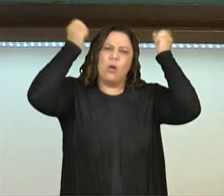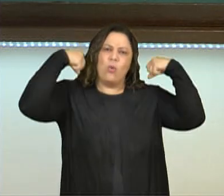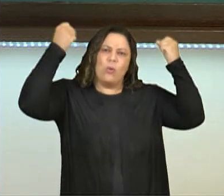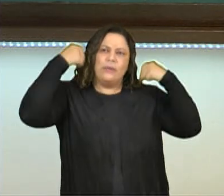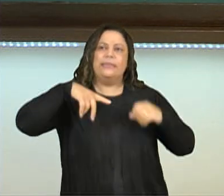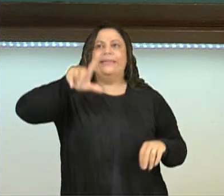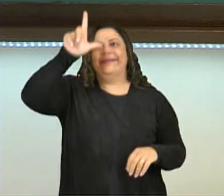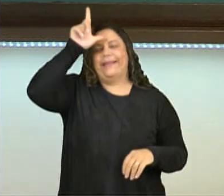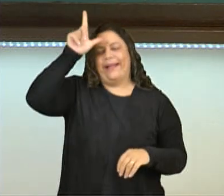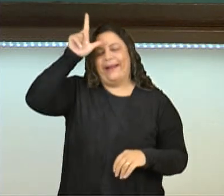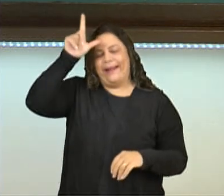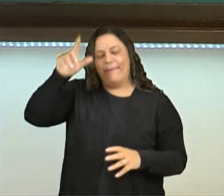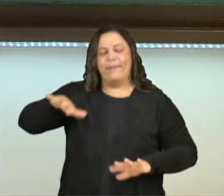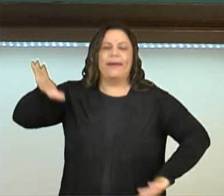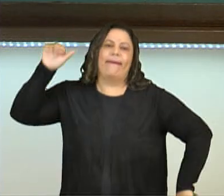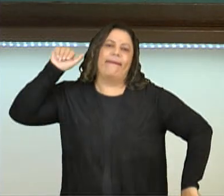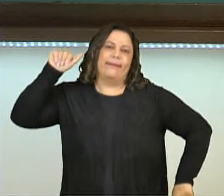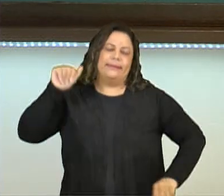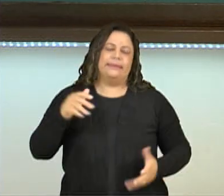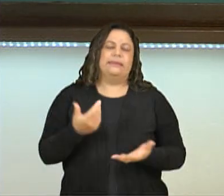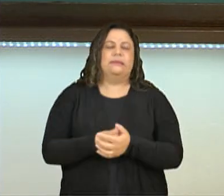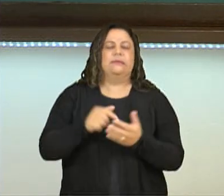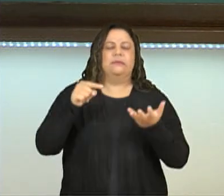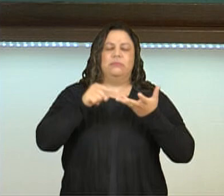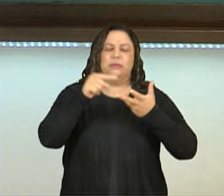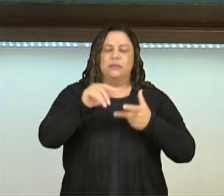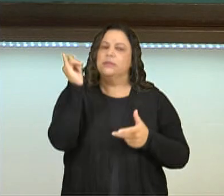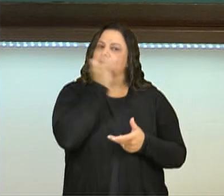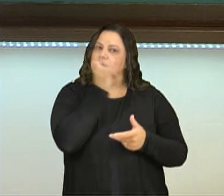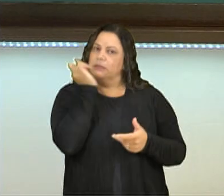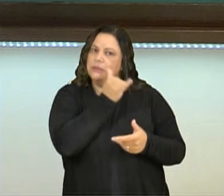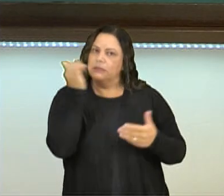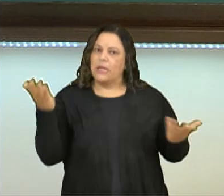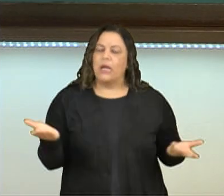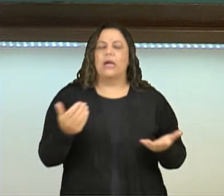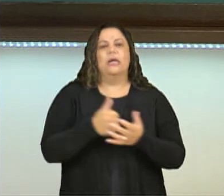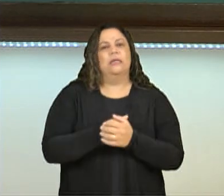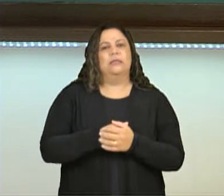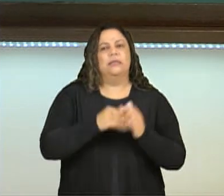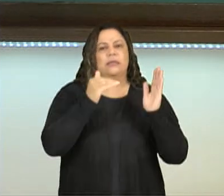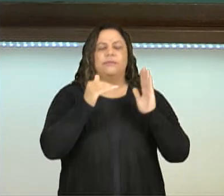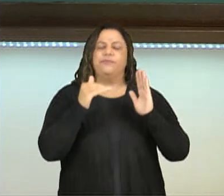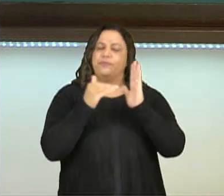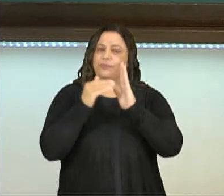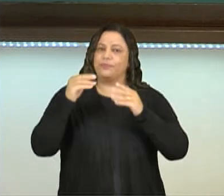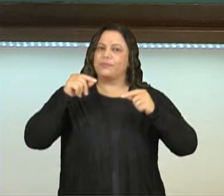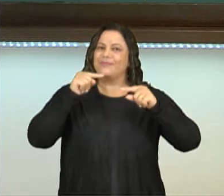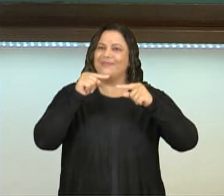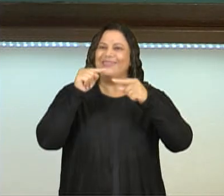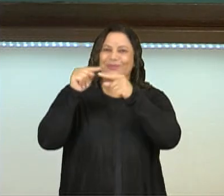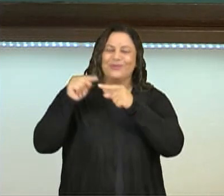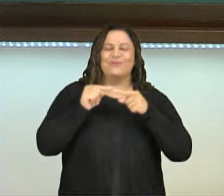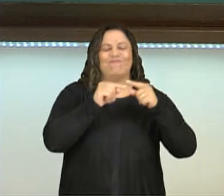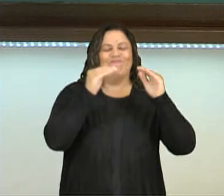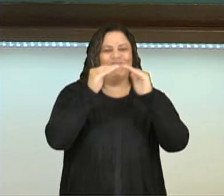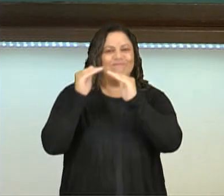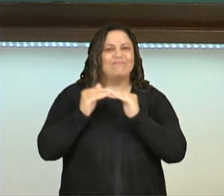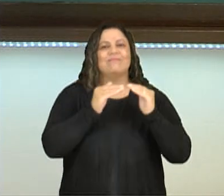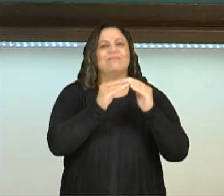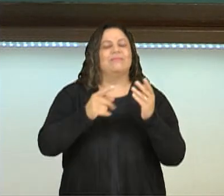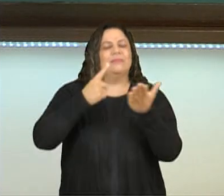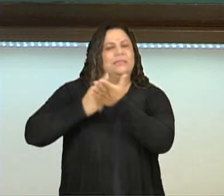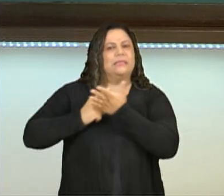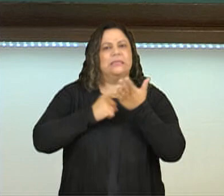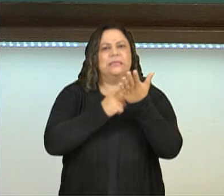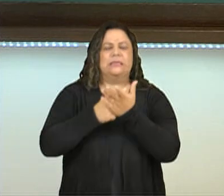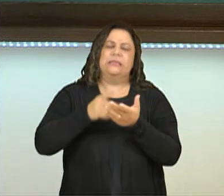Espanha, Itália e Bélgica, que aceitam nossos produtos e estabelecem acordos bem fortes de troca e permuta com